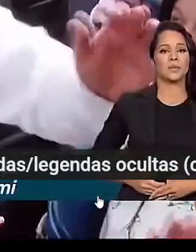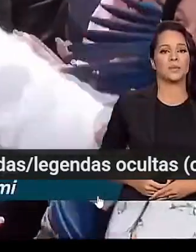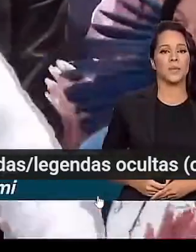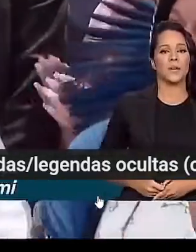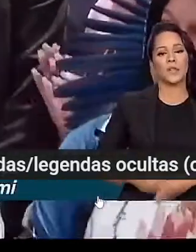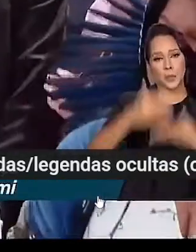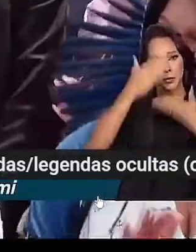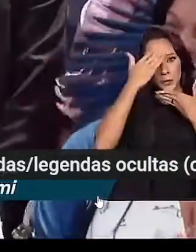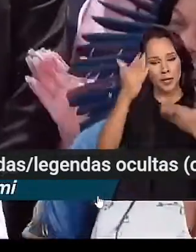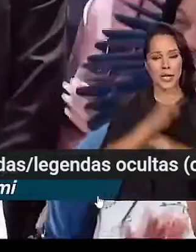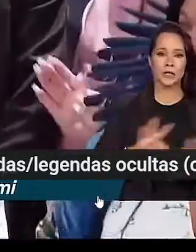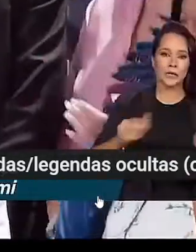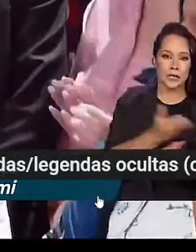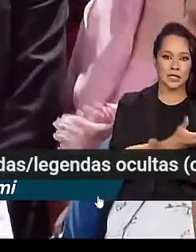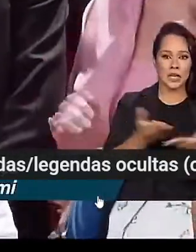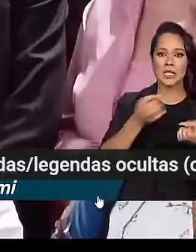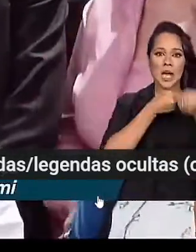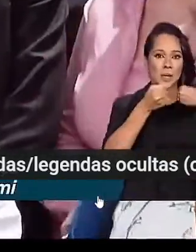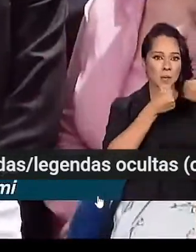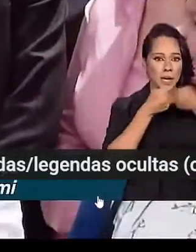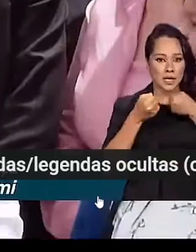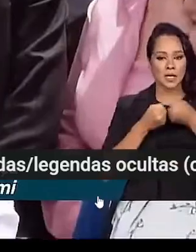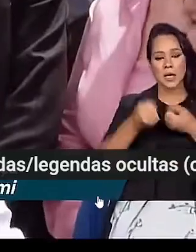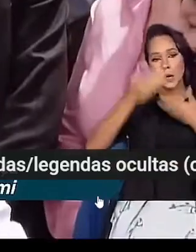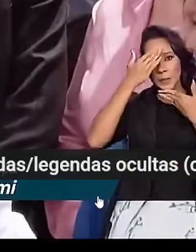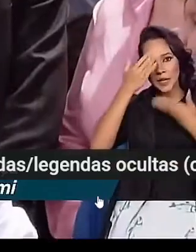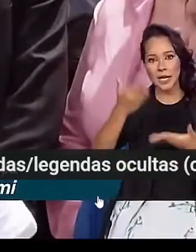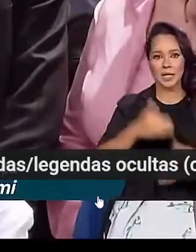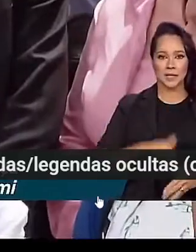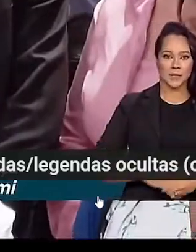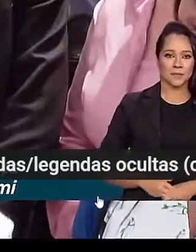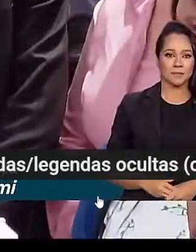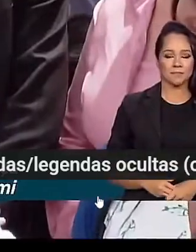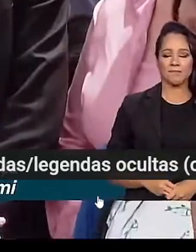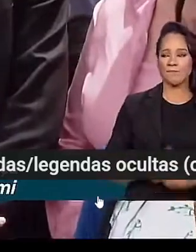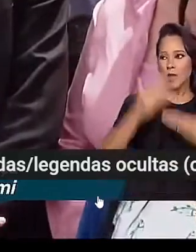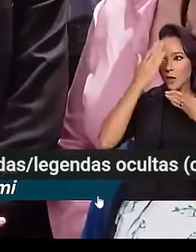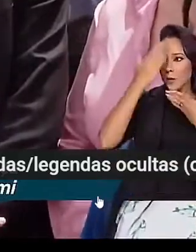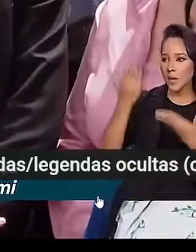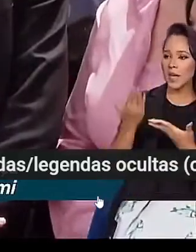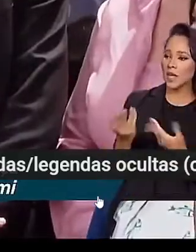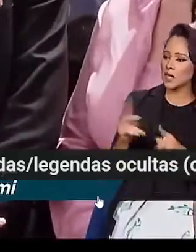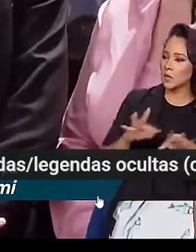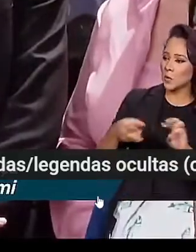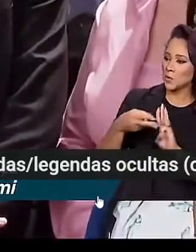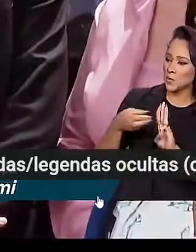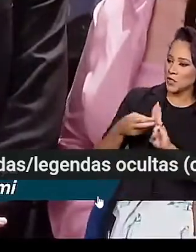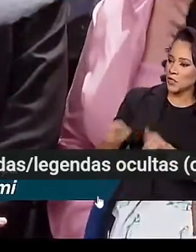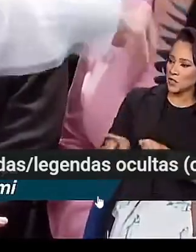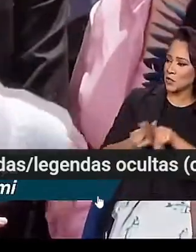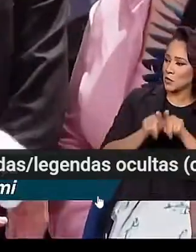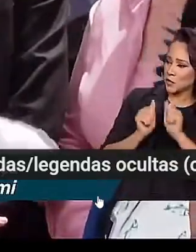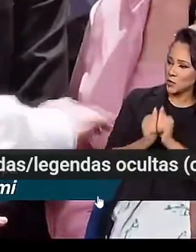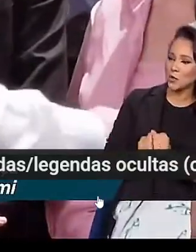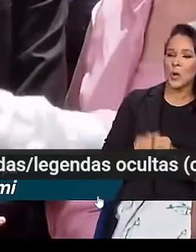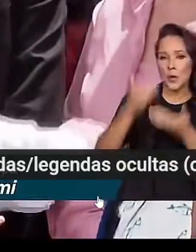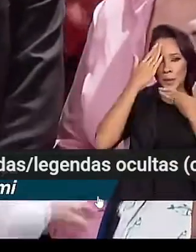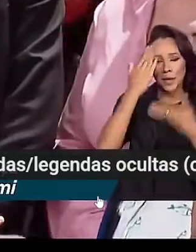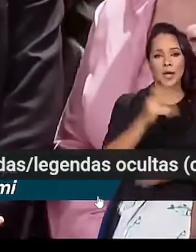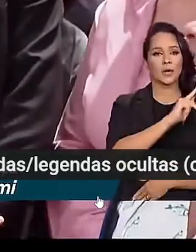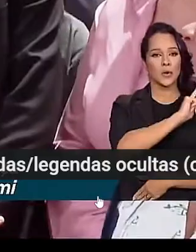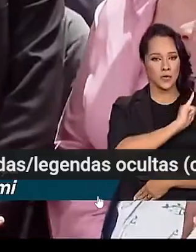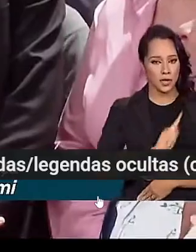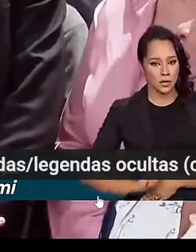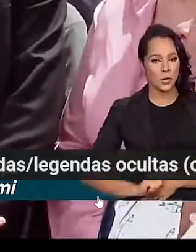ordem direta dada pelo presidente da República. E, repito, o chefe supremo